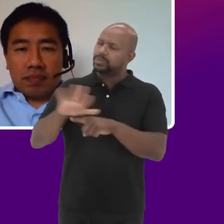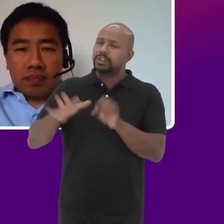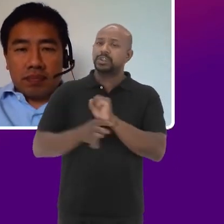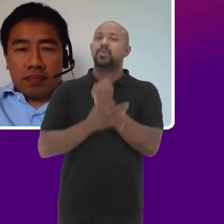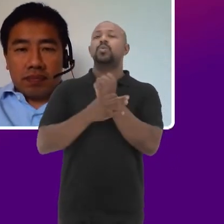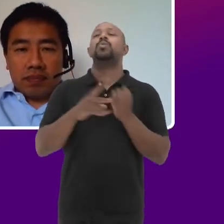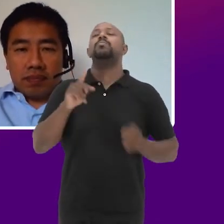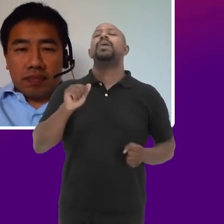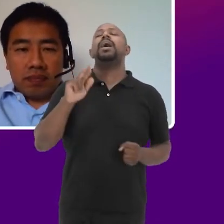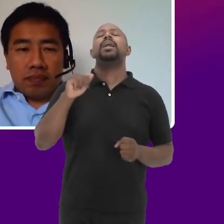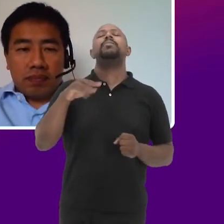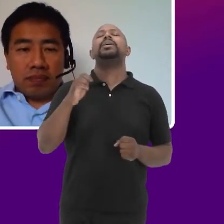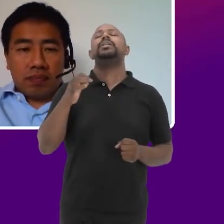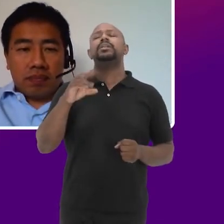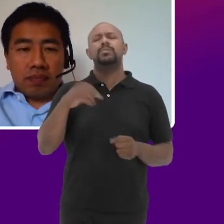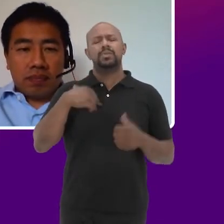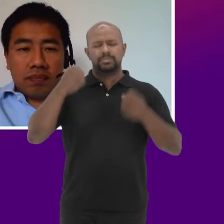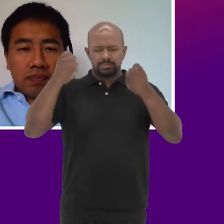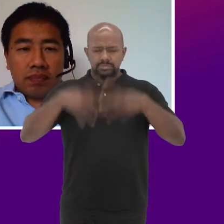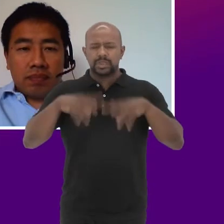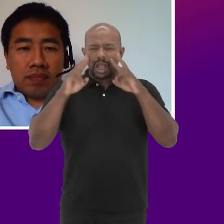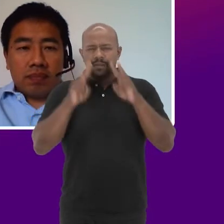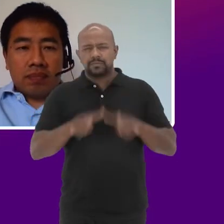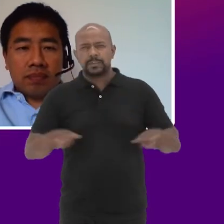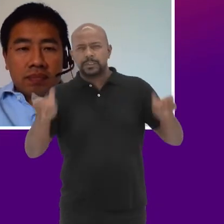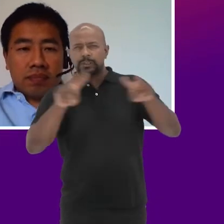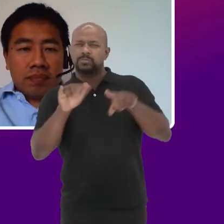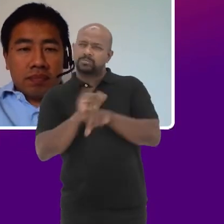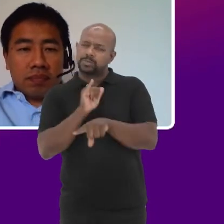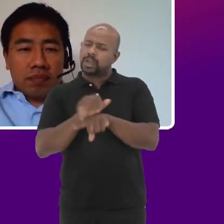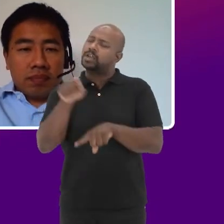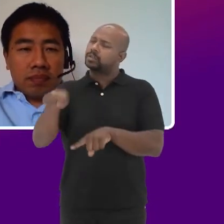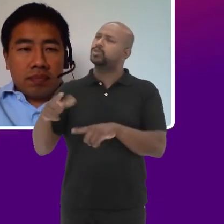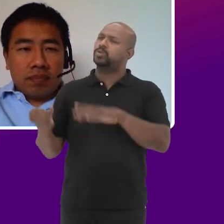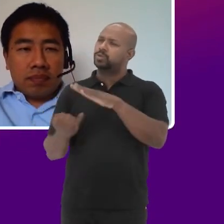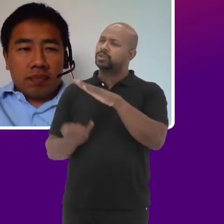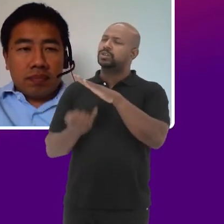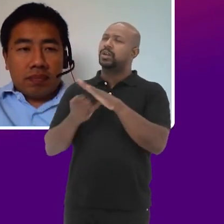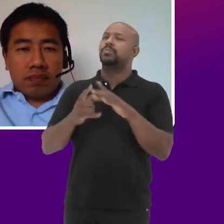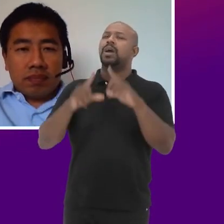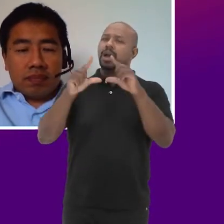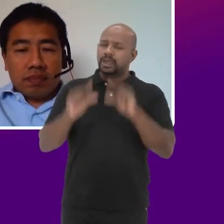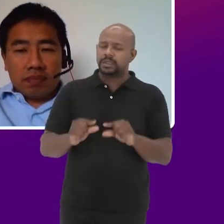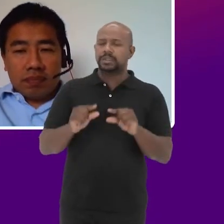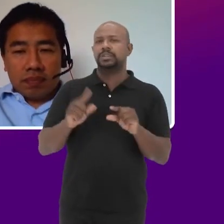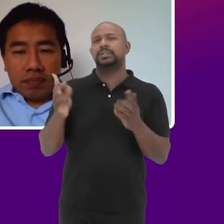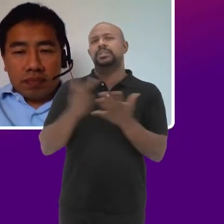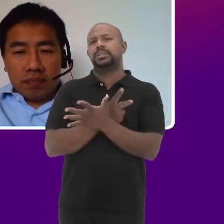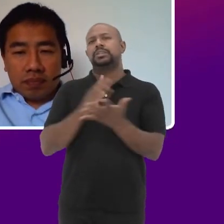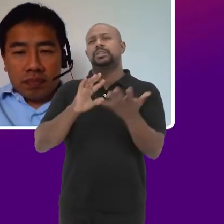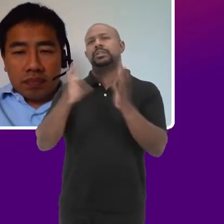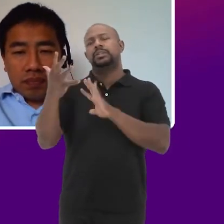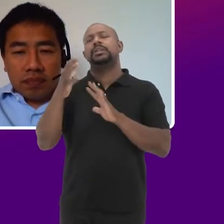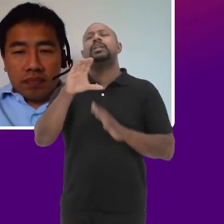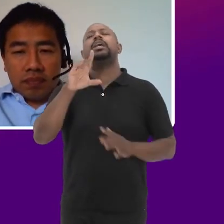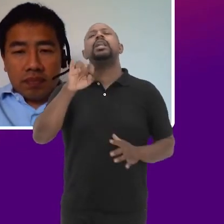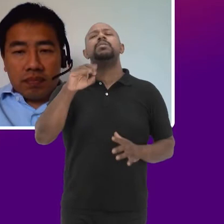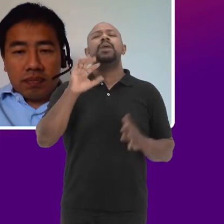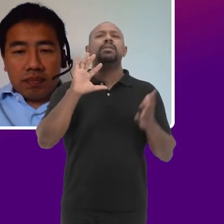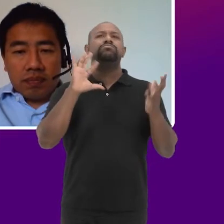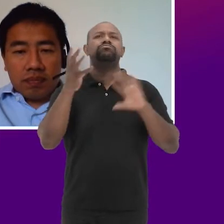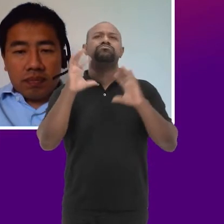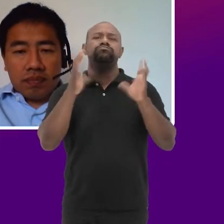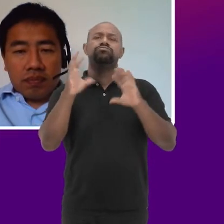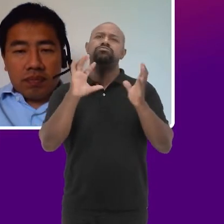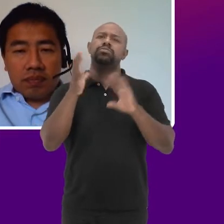seguro paramétrico, né, e trazer para nós um pouco dessa visão estratégica do IMET na mitigação das consequências aí das variações